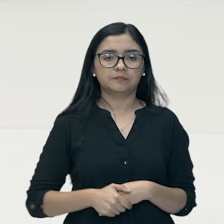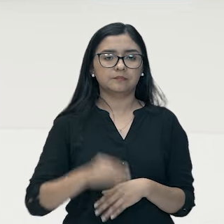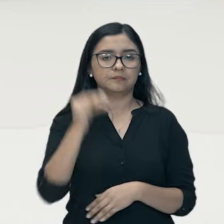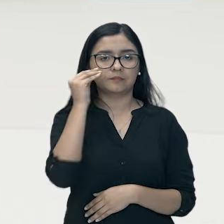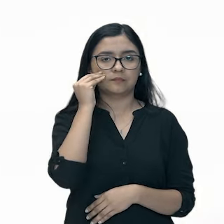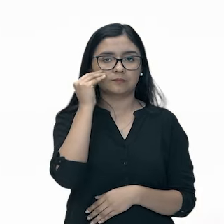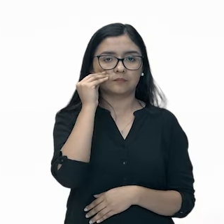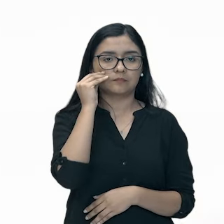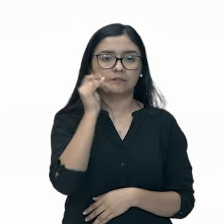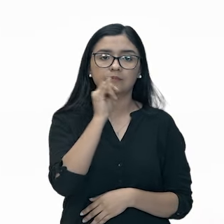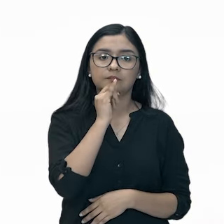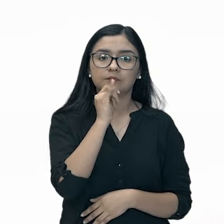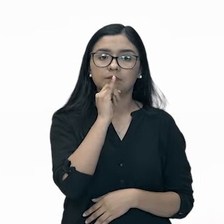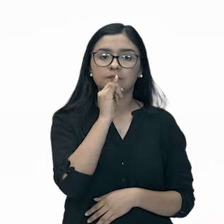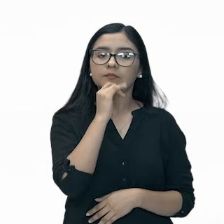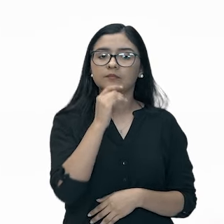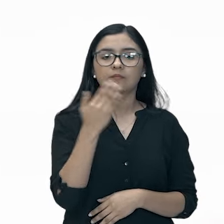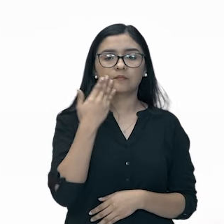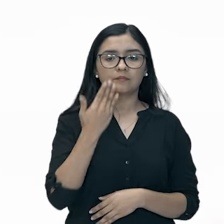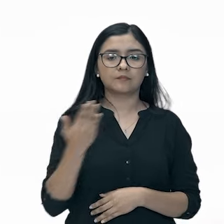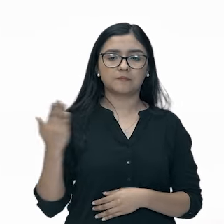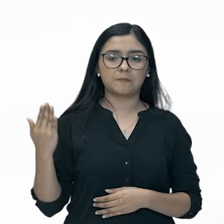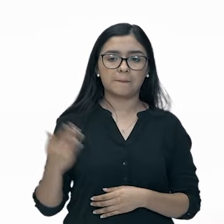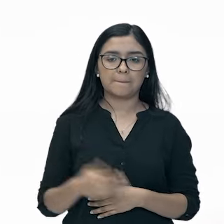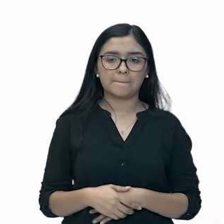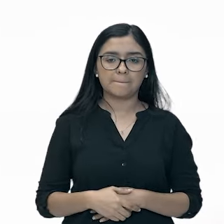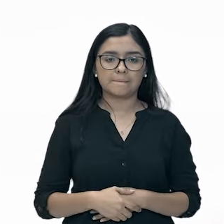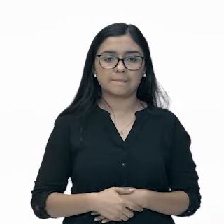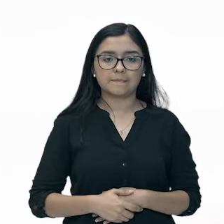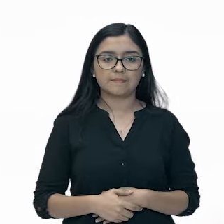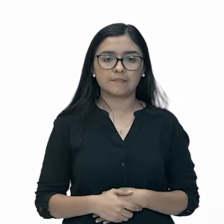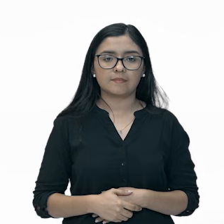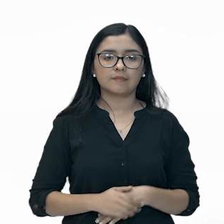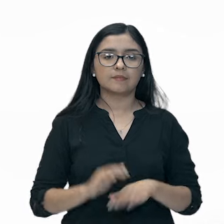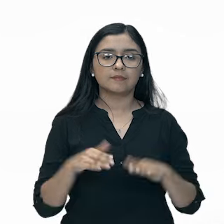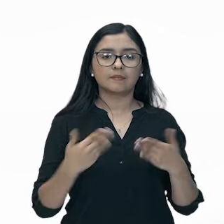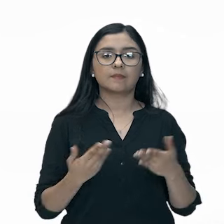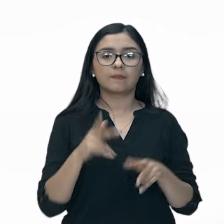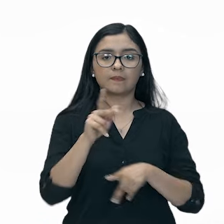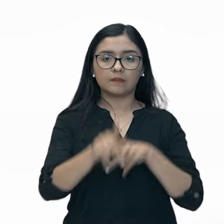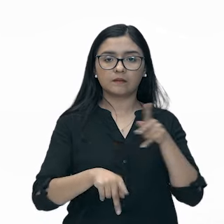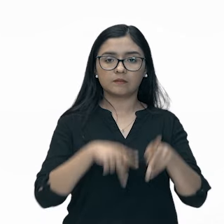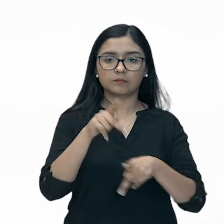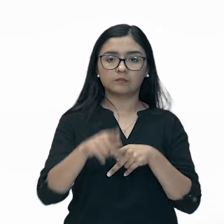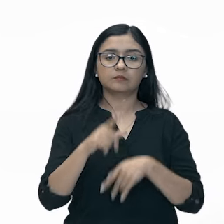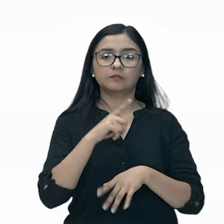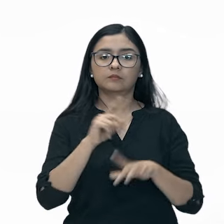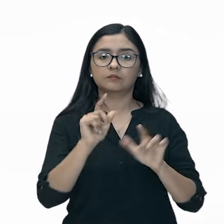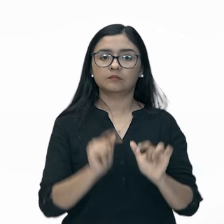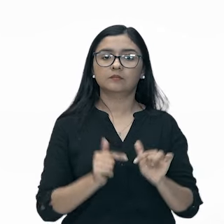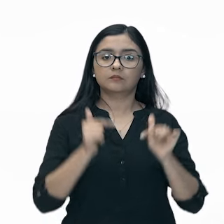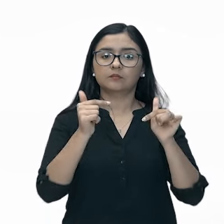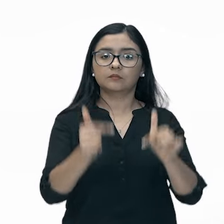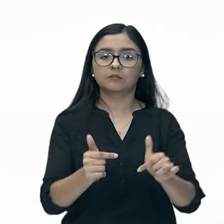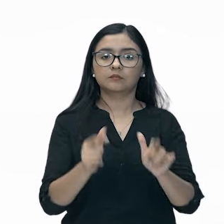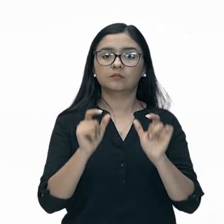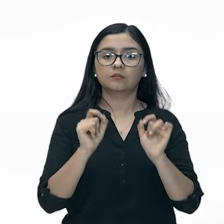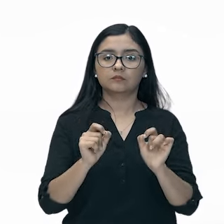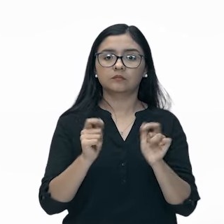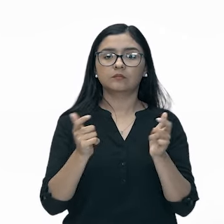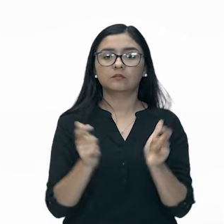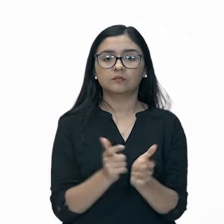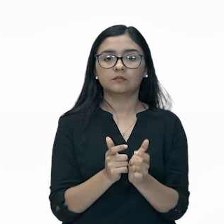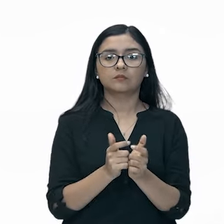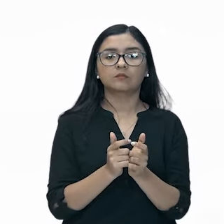exemplo de citação Olha aí dessa maneira o povo tende a agir segundo o conceito de menoridade